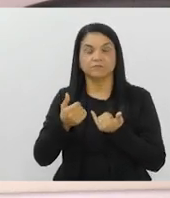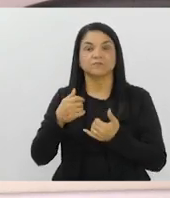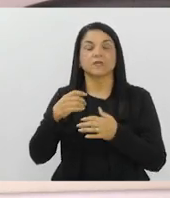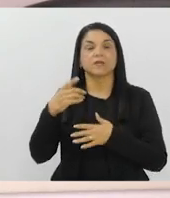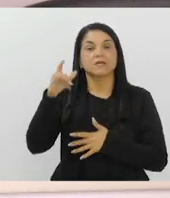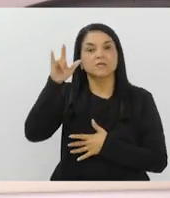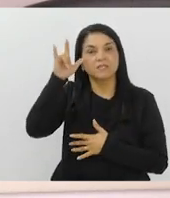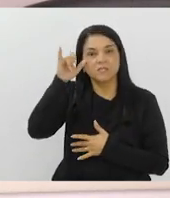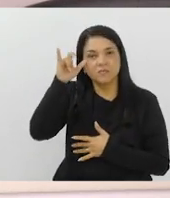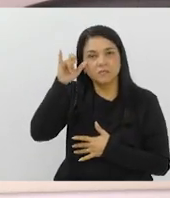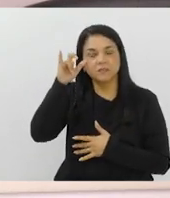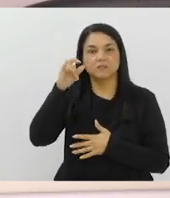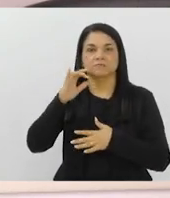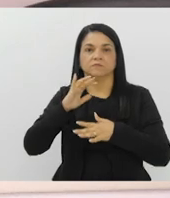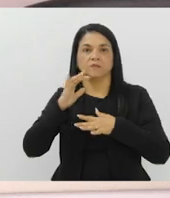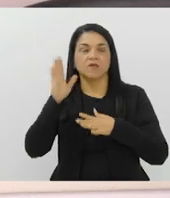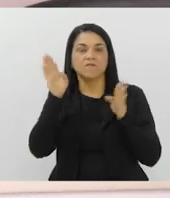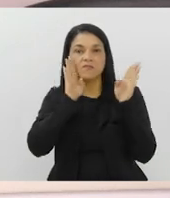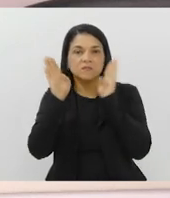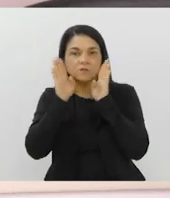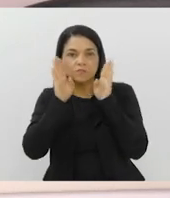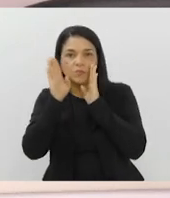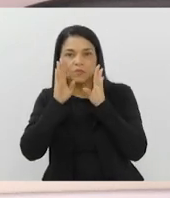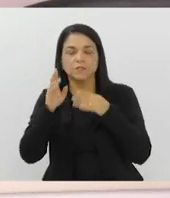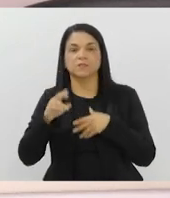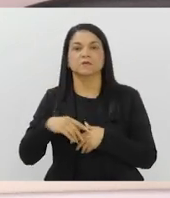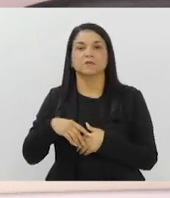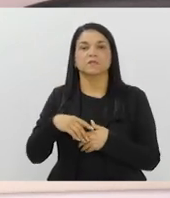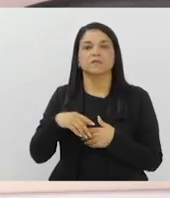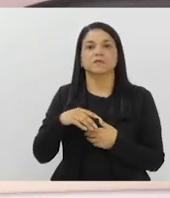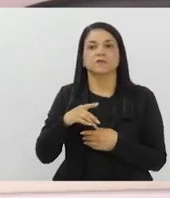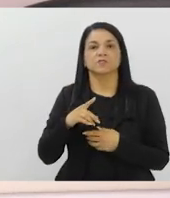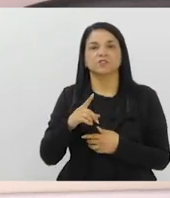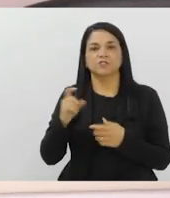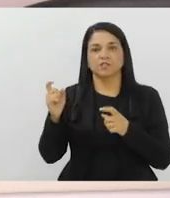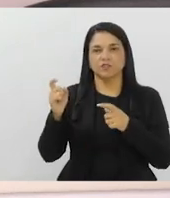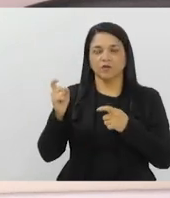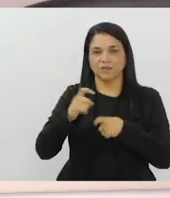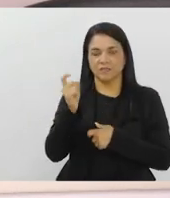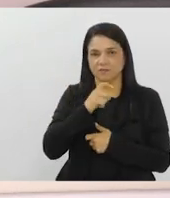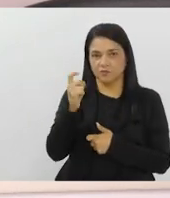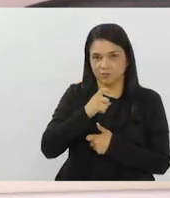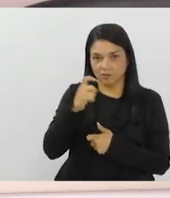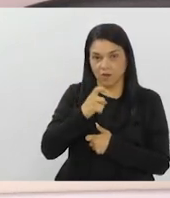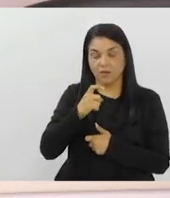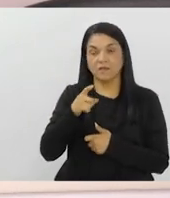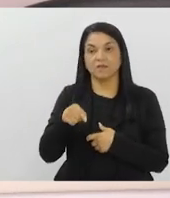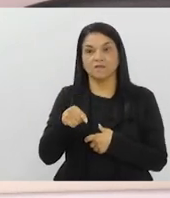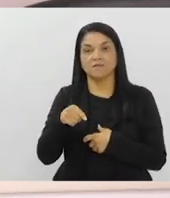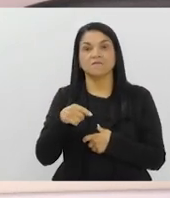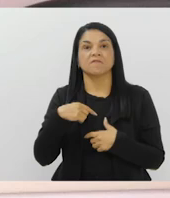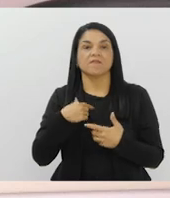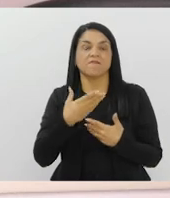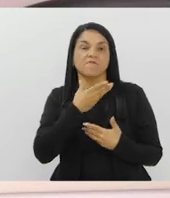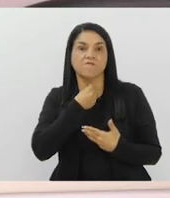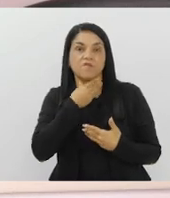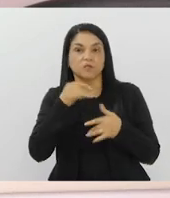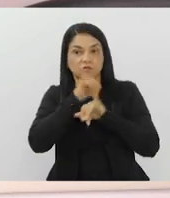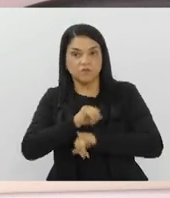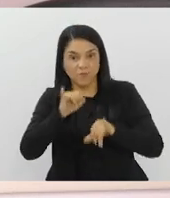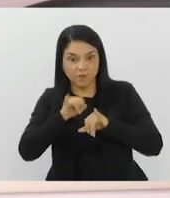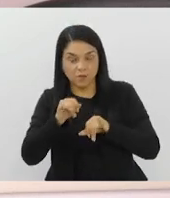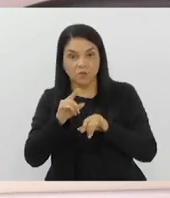Facebook, TikTok, e quanto a gente teve na pandemia de fake news. E, dependendo da pessoa, o número de seguidores que ela tem, se ela